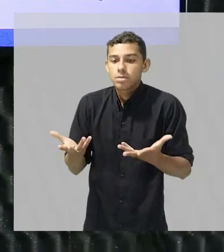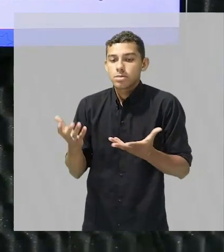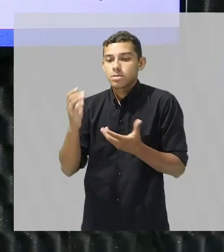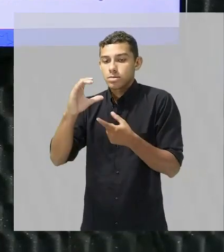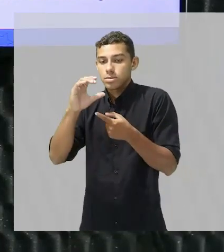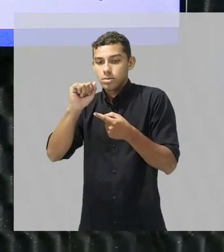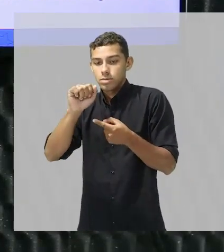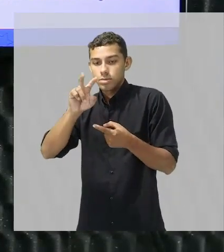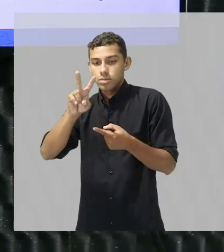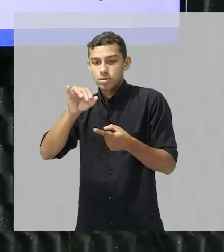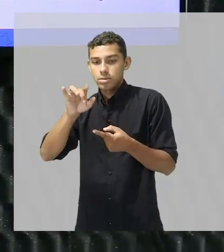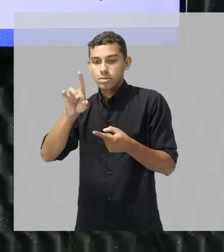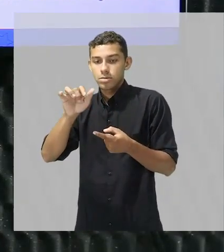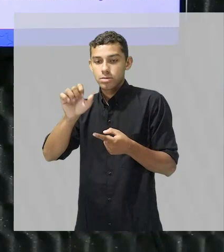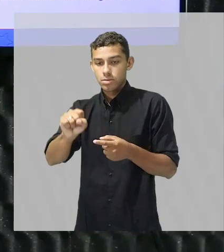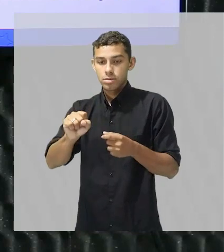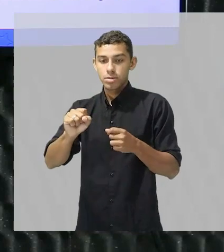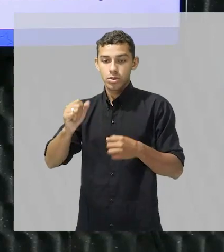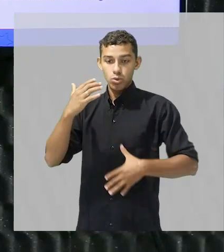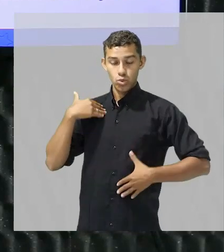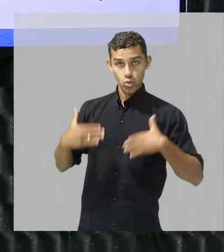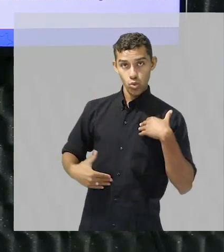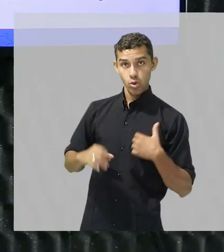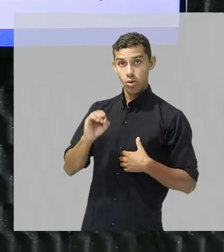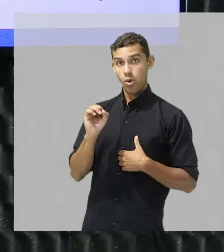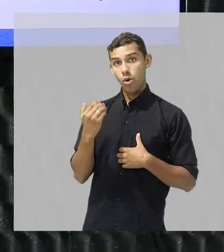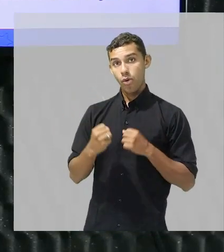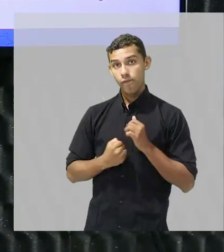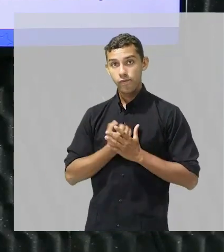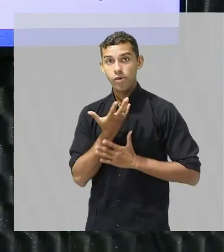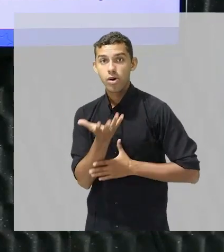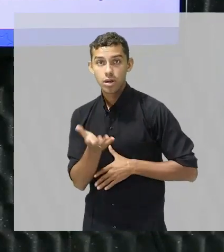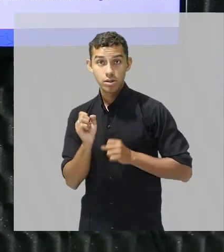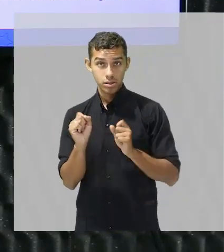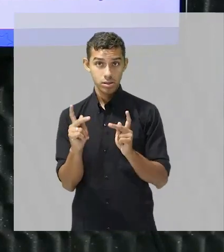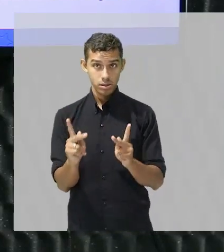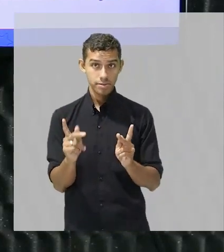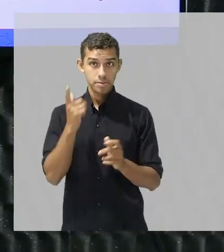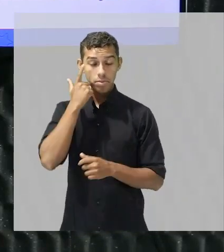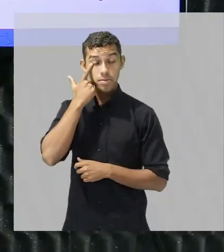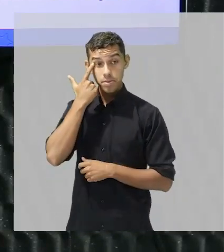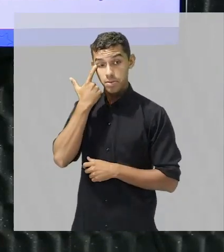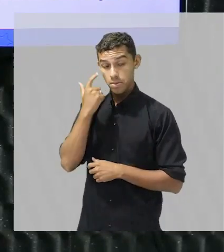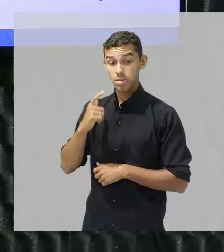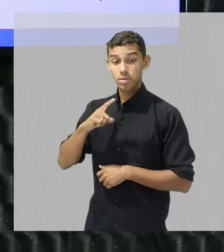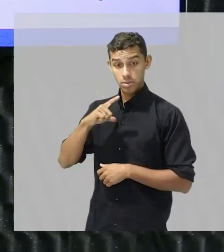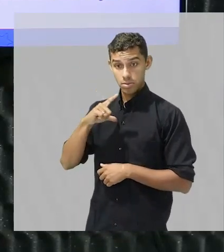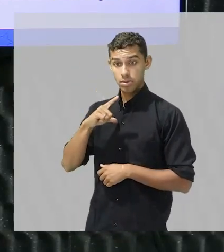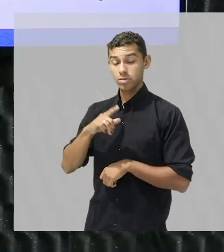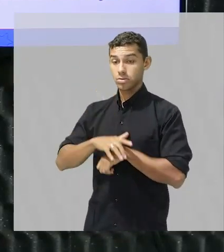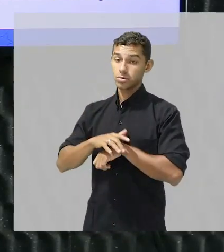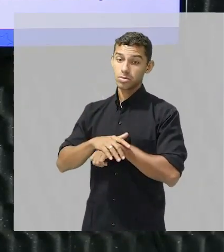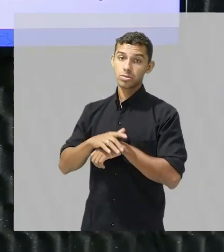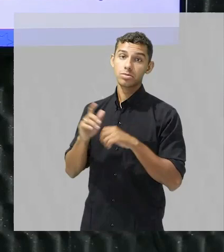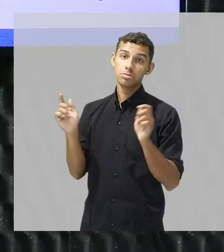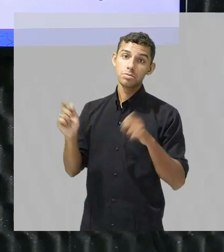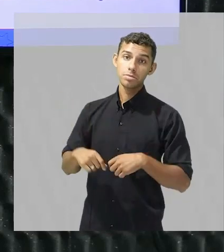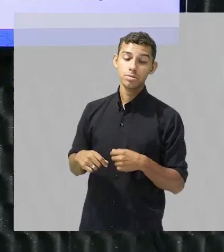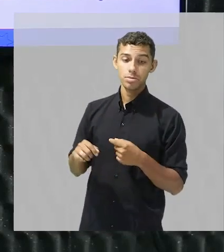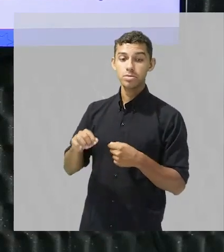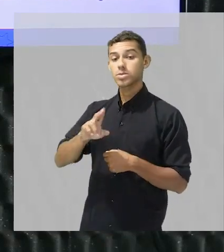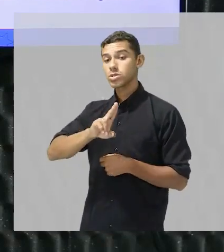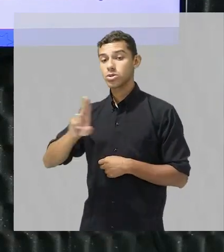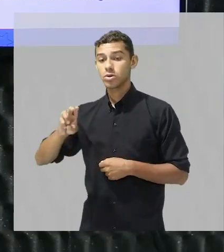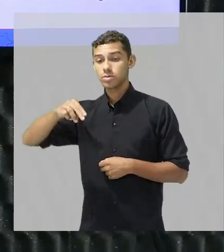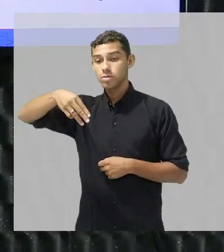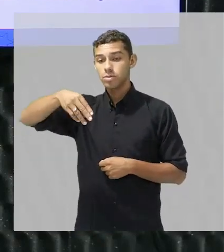do corpo ou fora do corpo. Tranquilo, pessoal? Mas existem glândulas que nós chamamos de glândulas